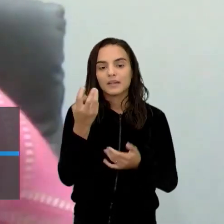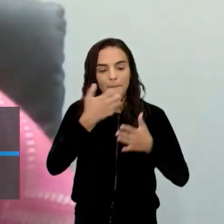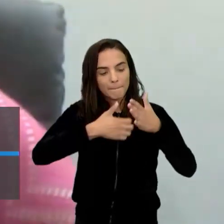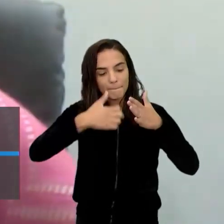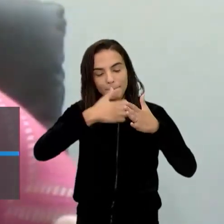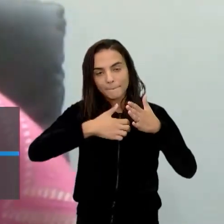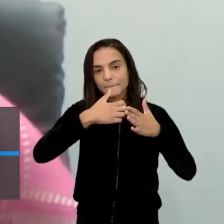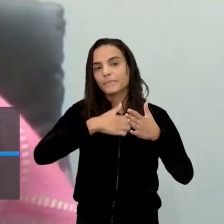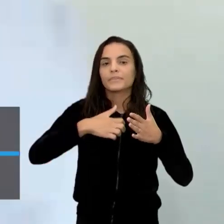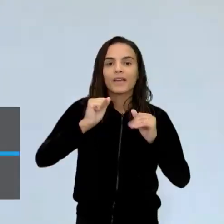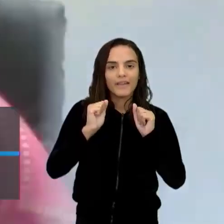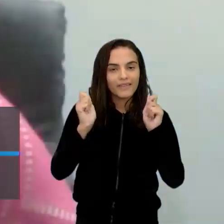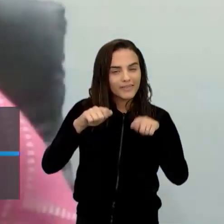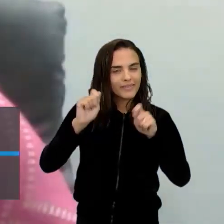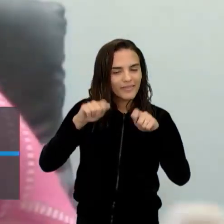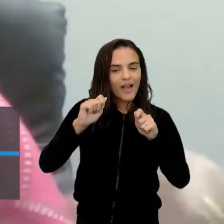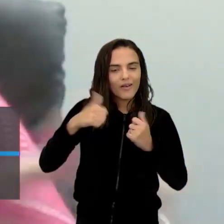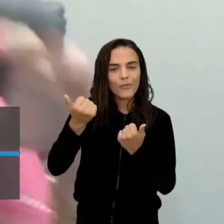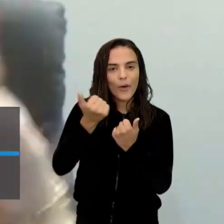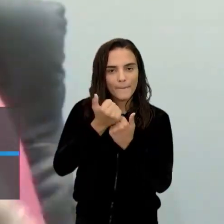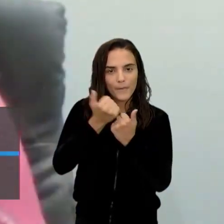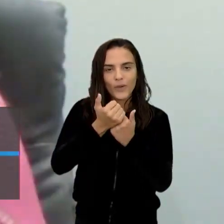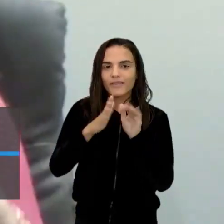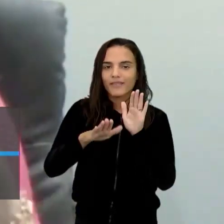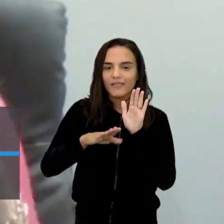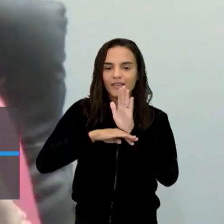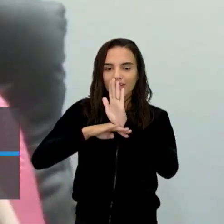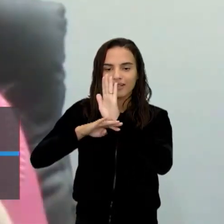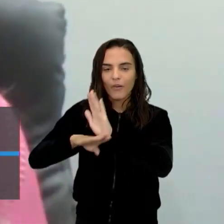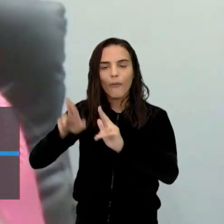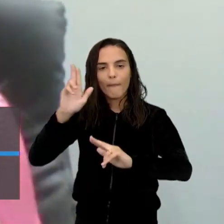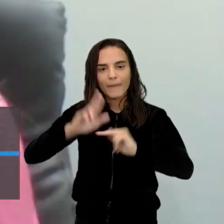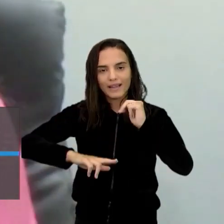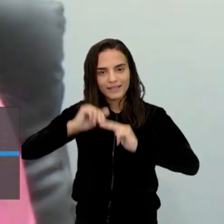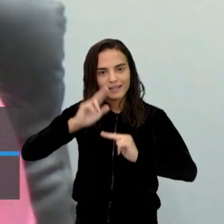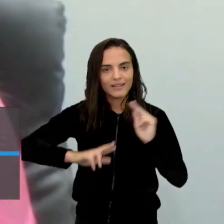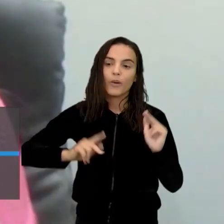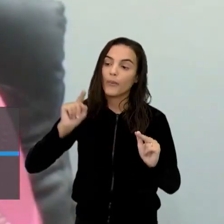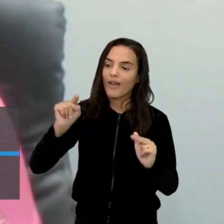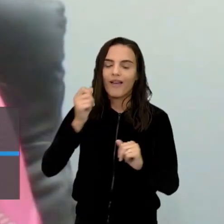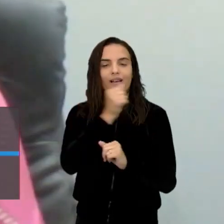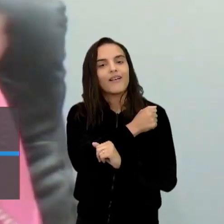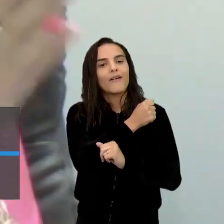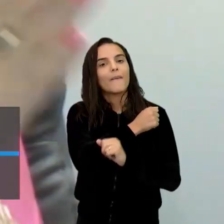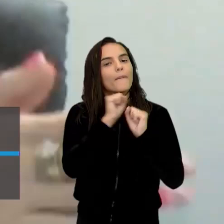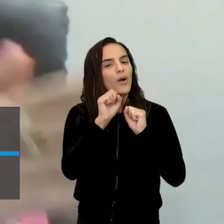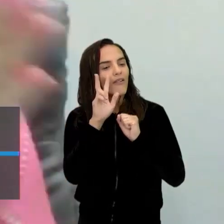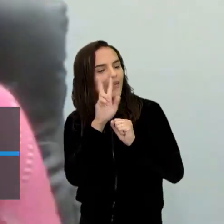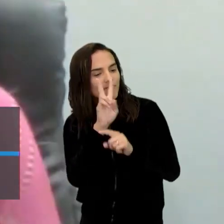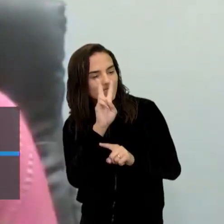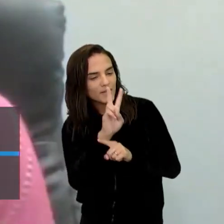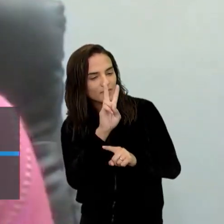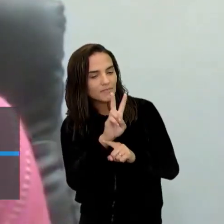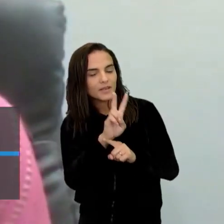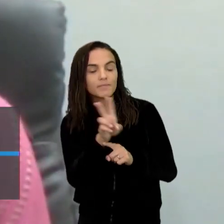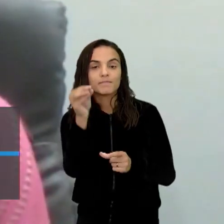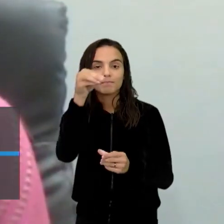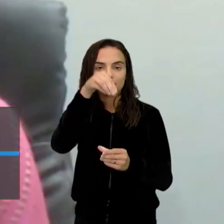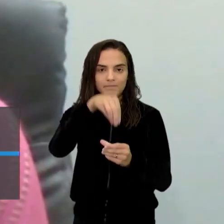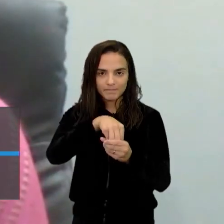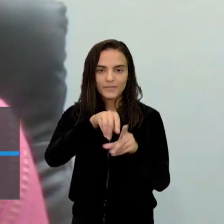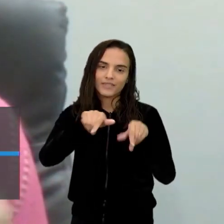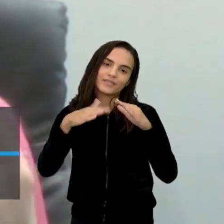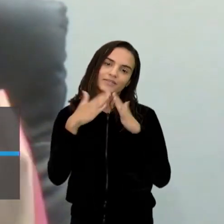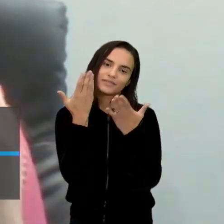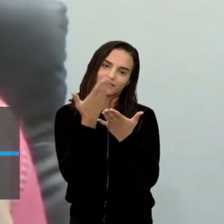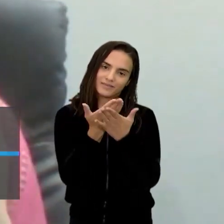que fornecem todo o material para que esse aluno seja bem assistido dentro do